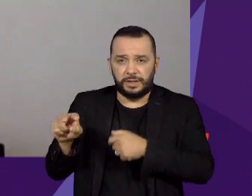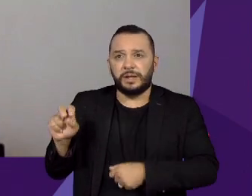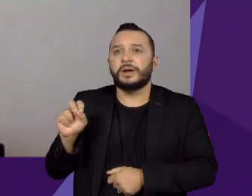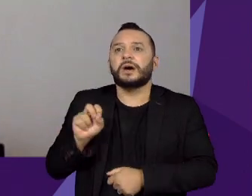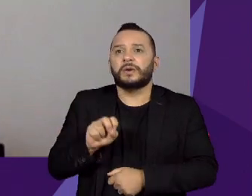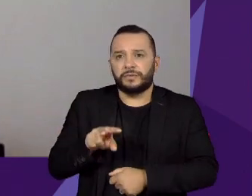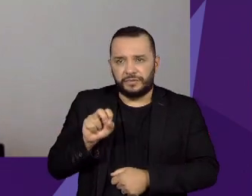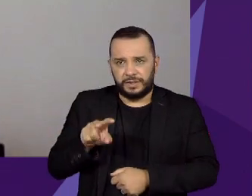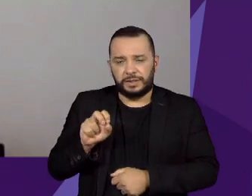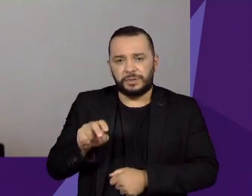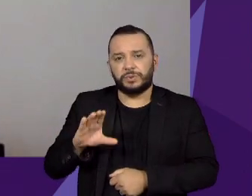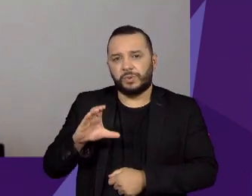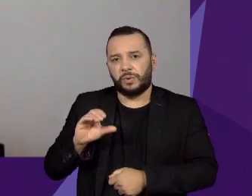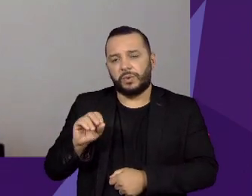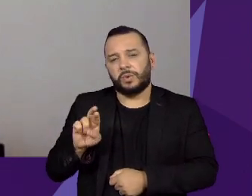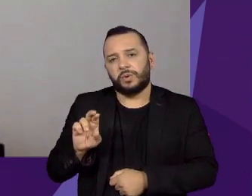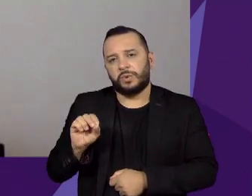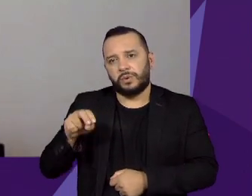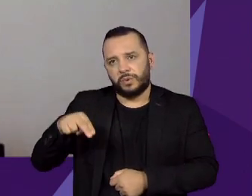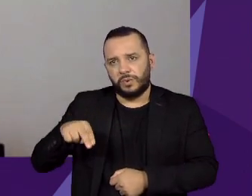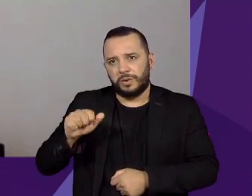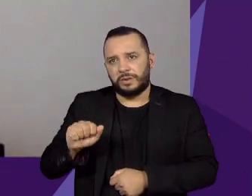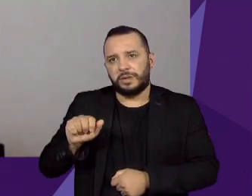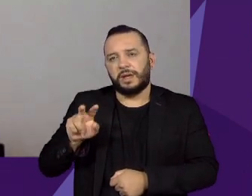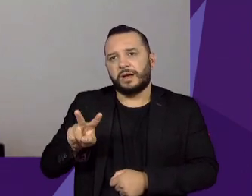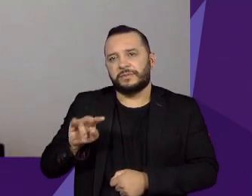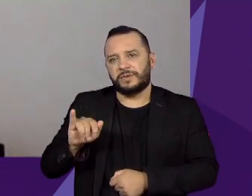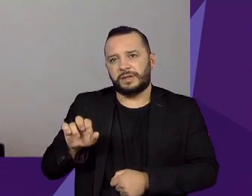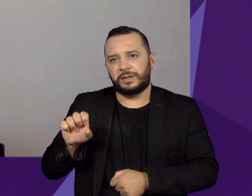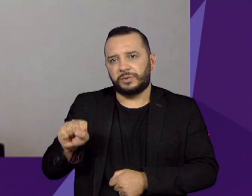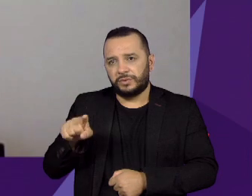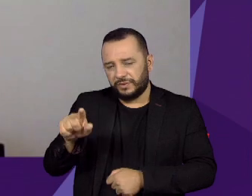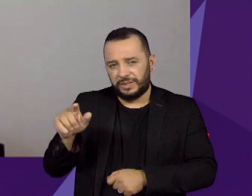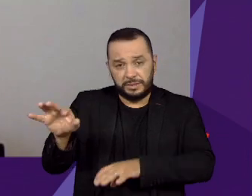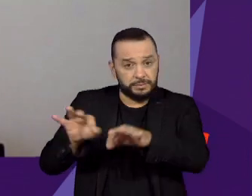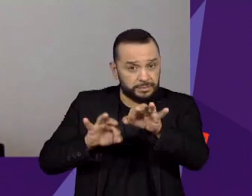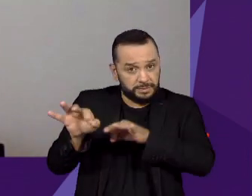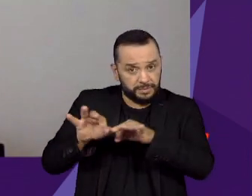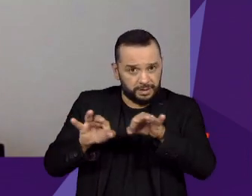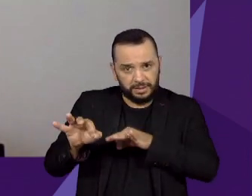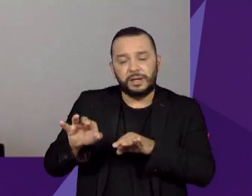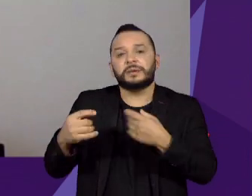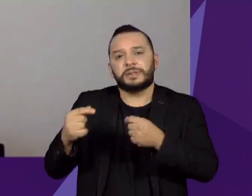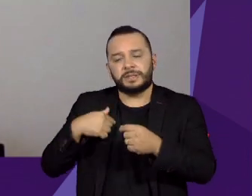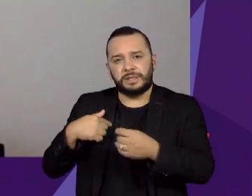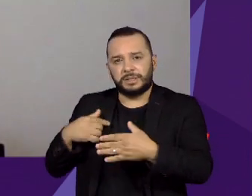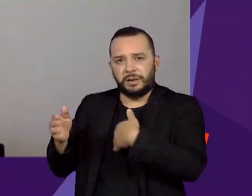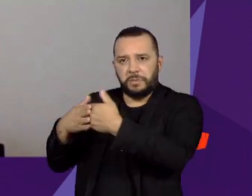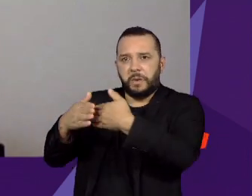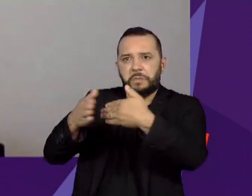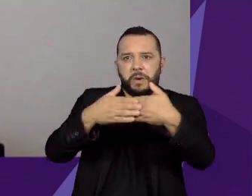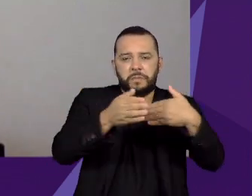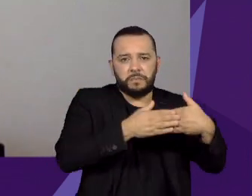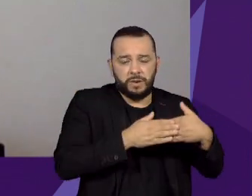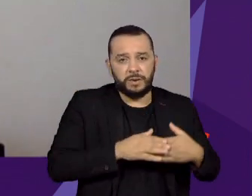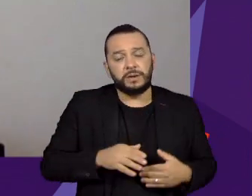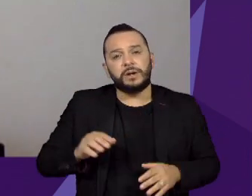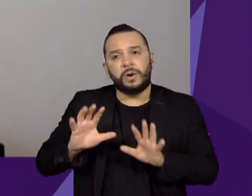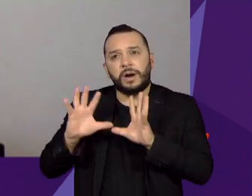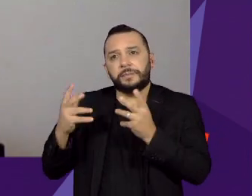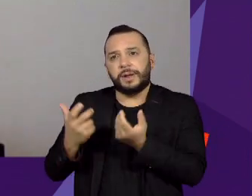classe coronavírus, vocês devem se preparar para identificar o caso e fazer um bloqueio. Ela deu um